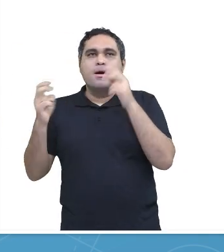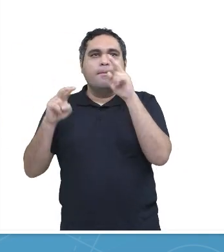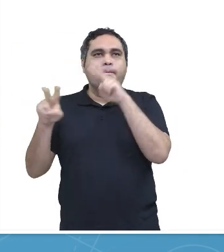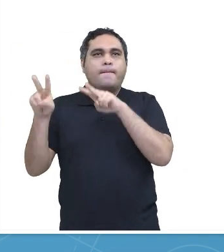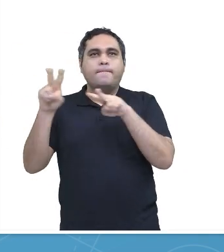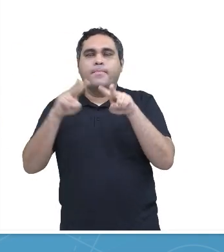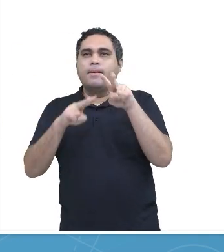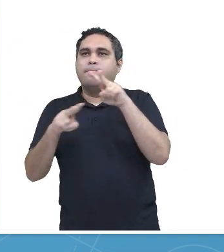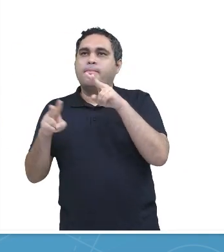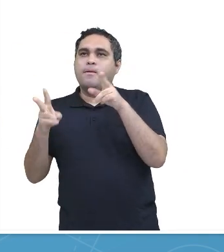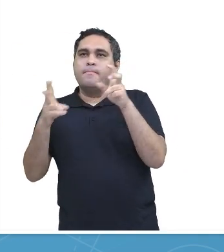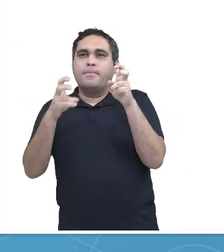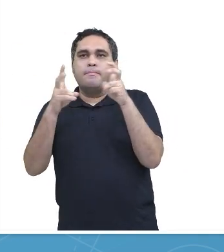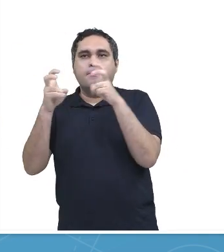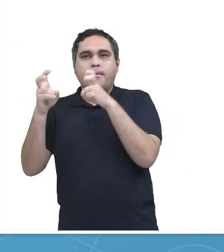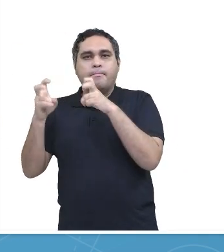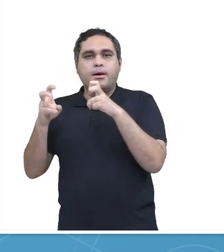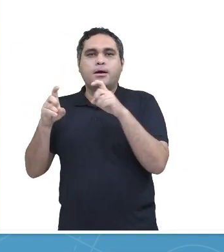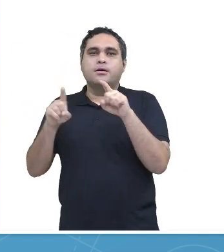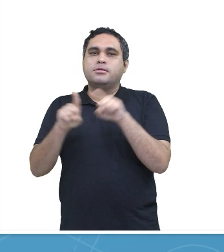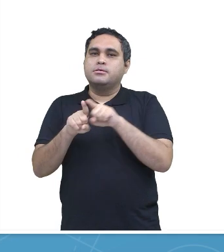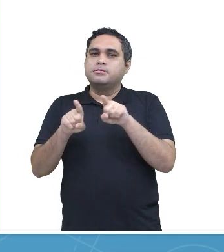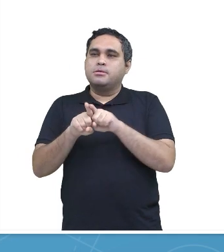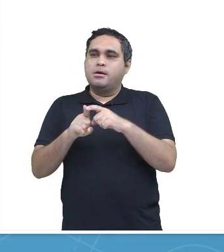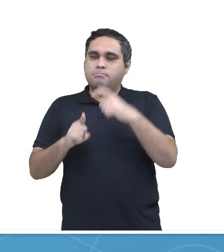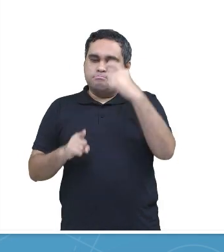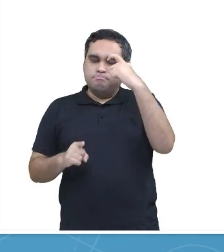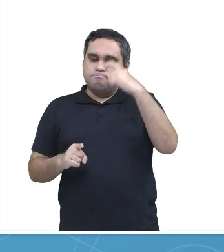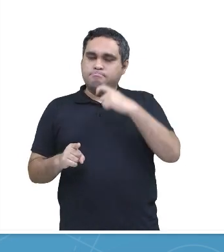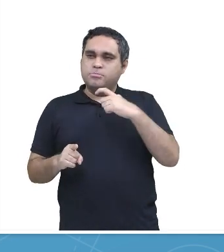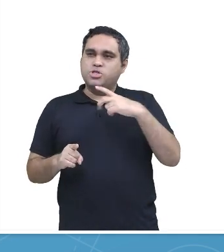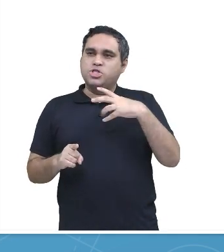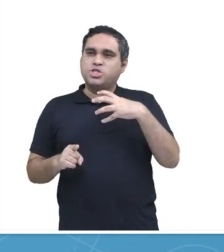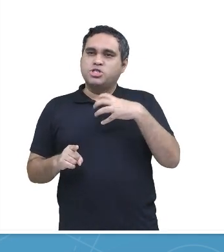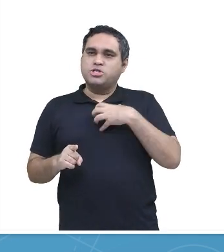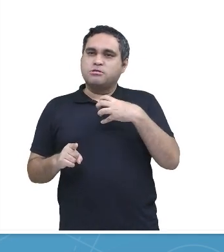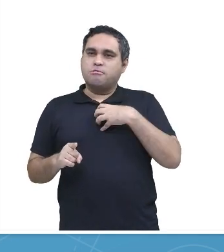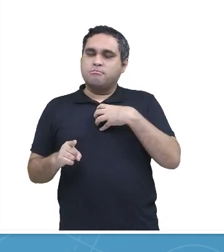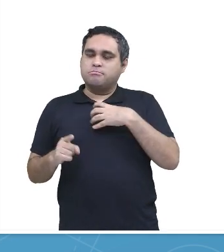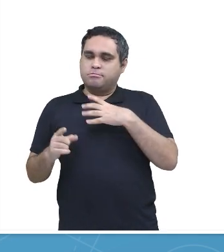nossa personalidade, do nosso próprio eu, em que